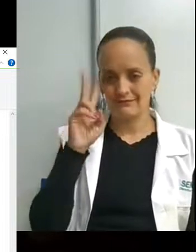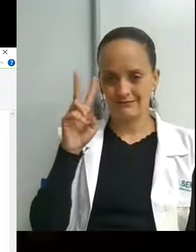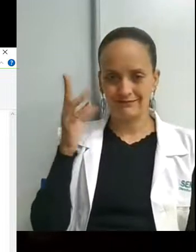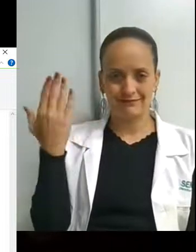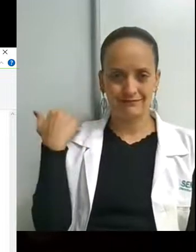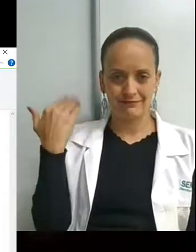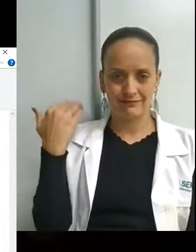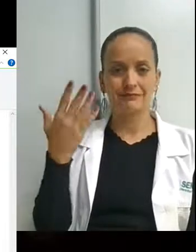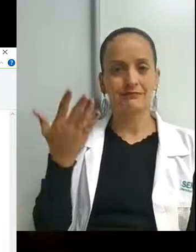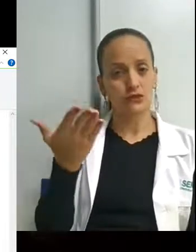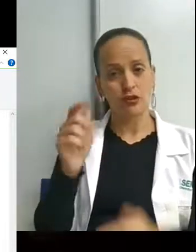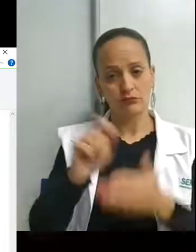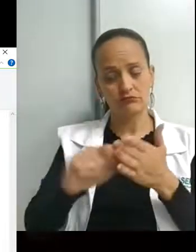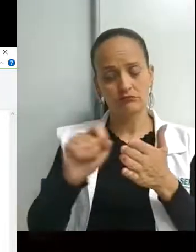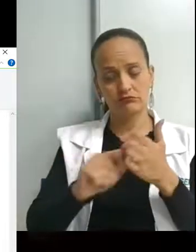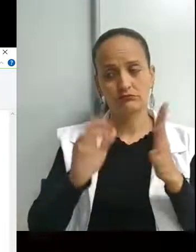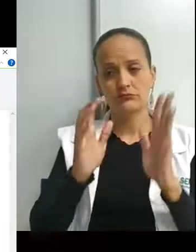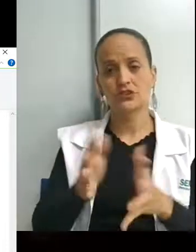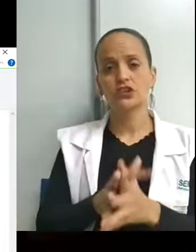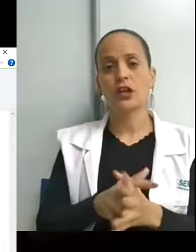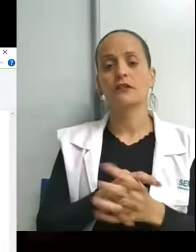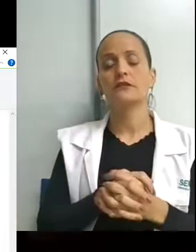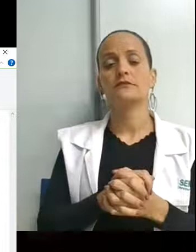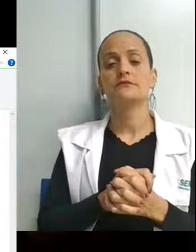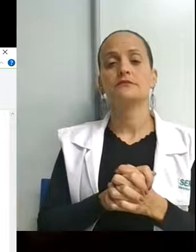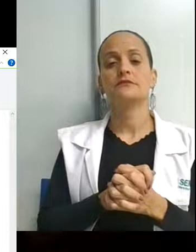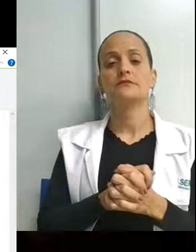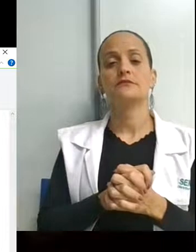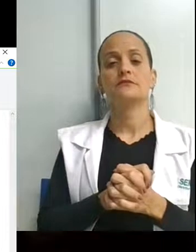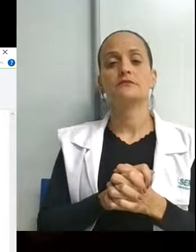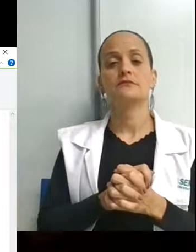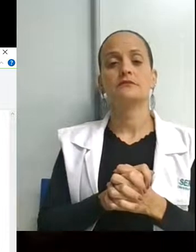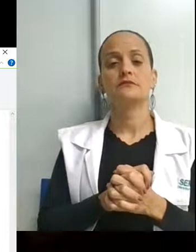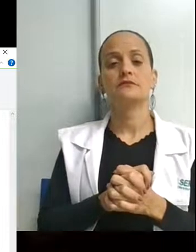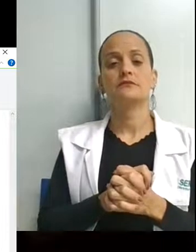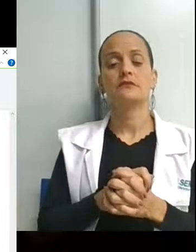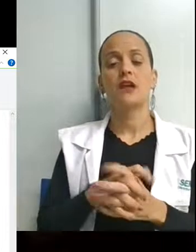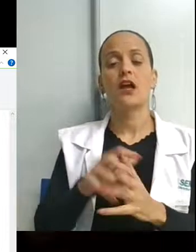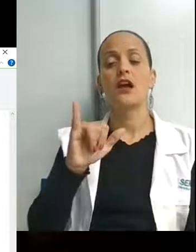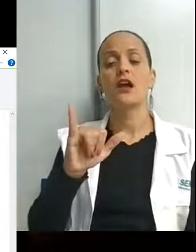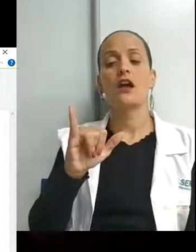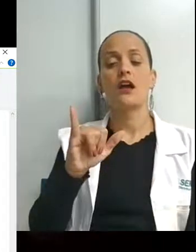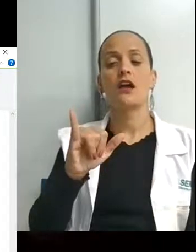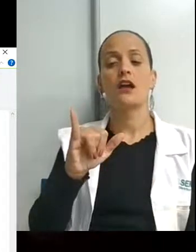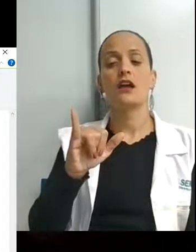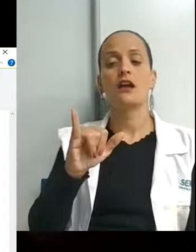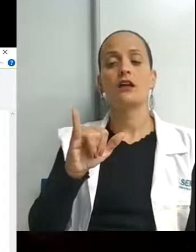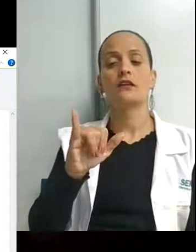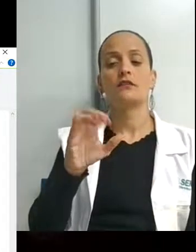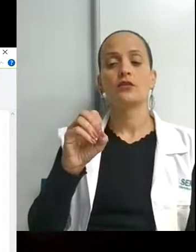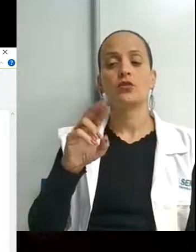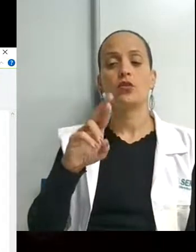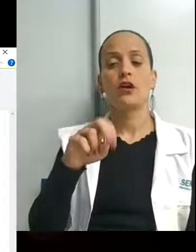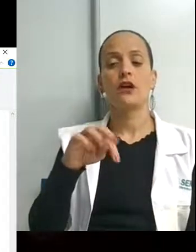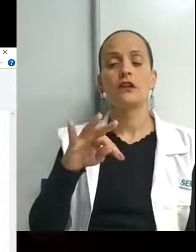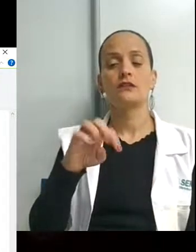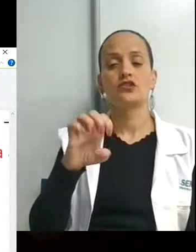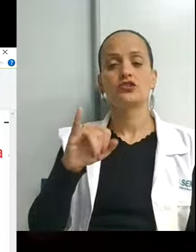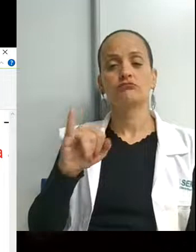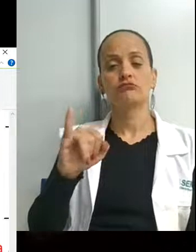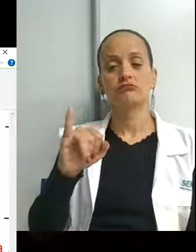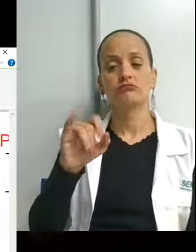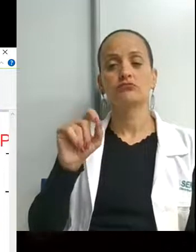E eu sei que a corrente dele é quanto? A corrente só do circuito da casa, que a gente acabou